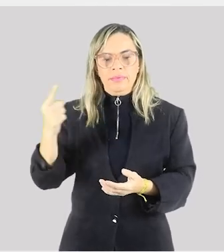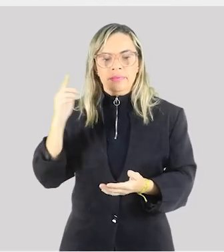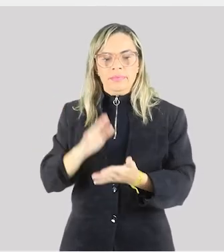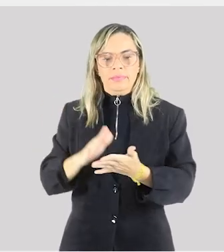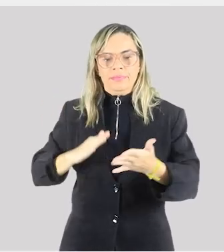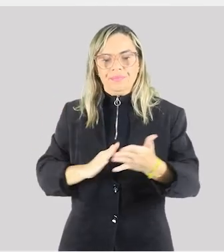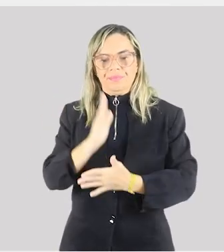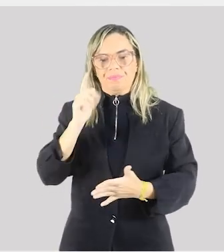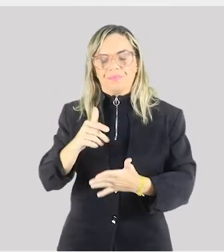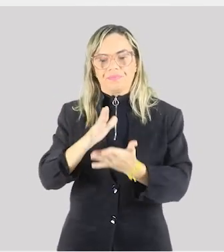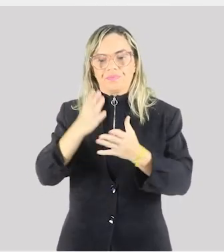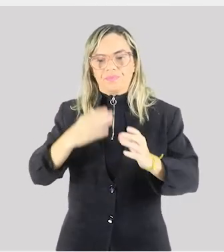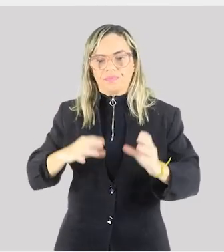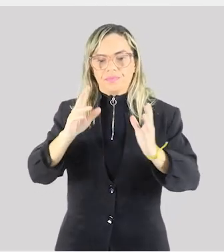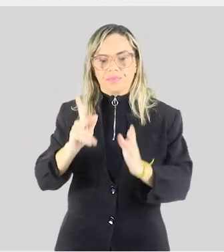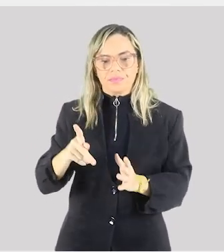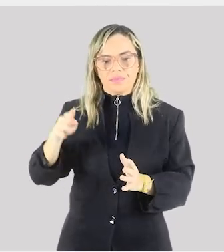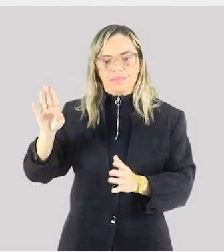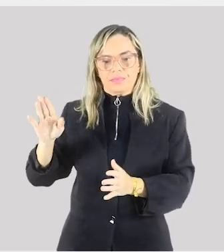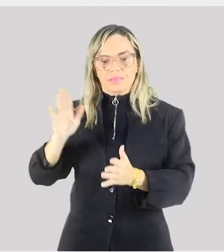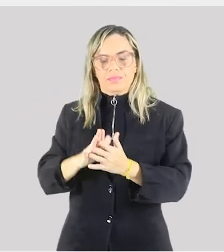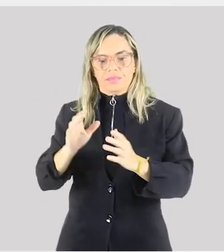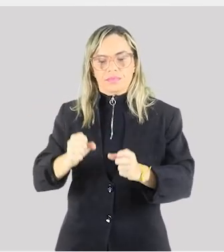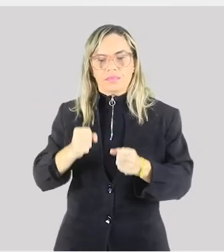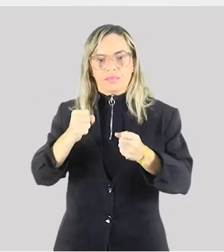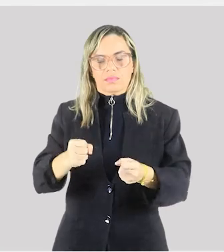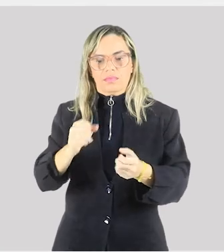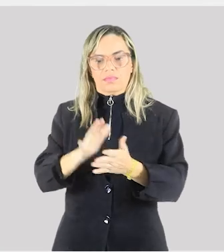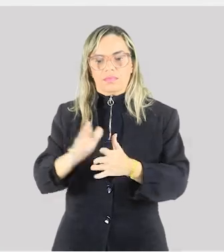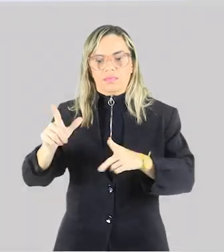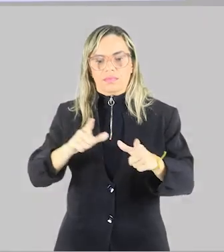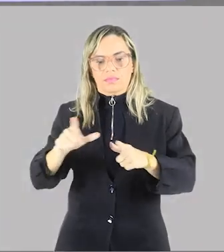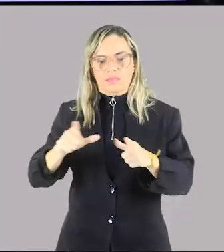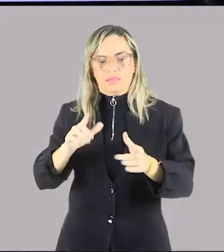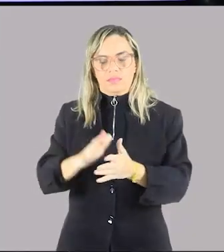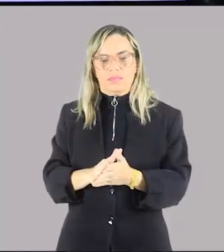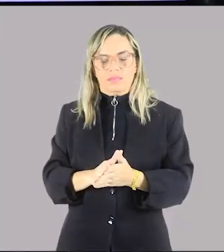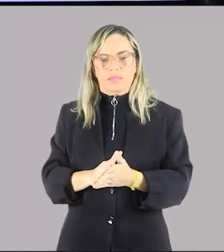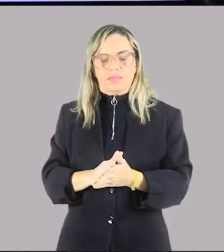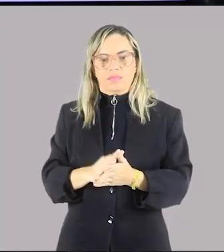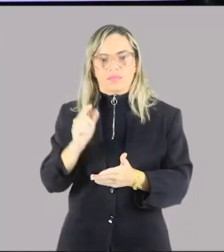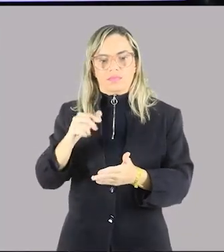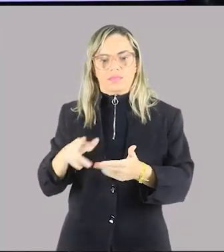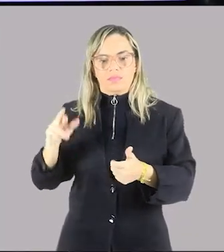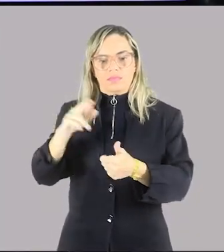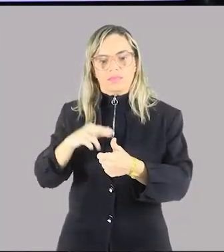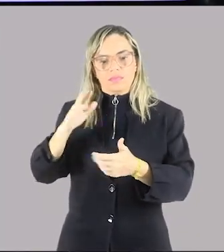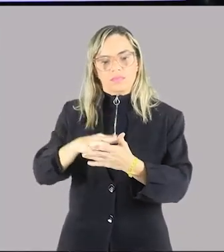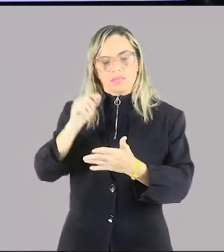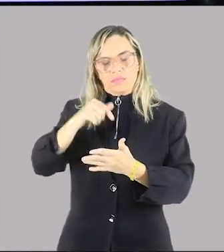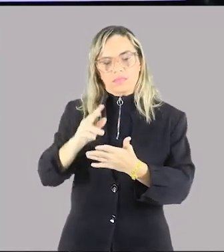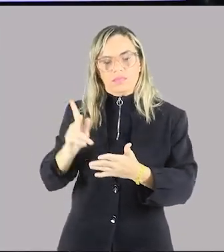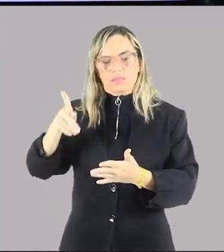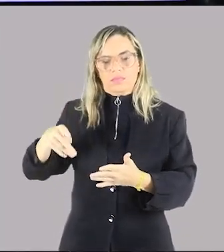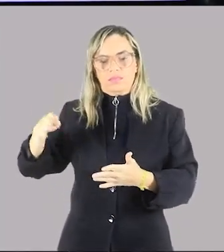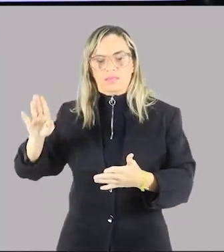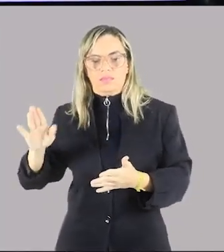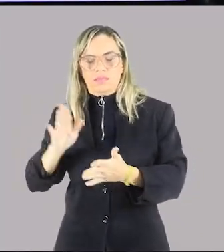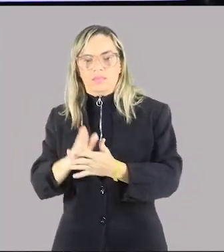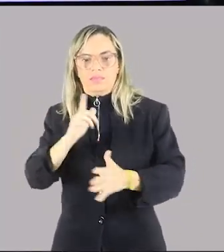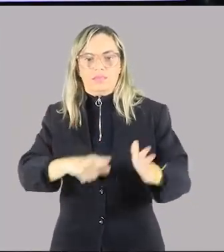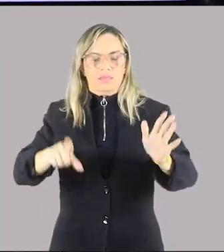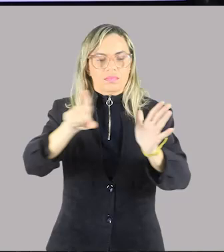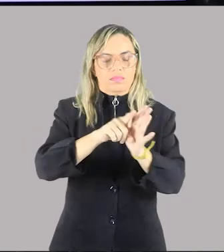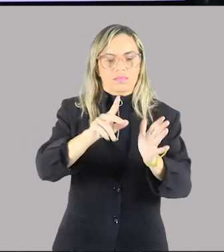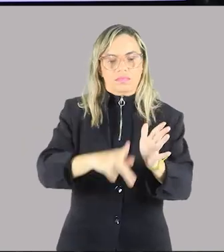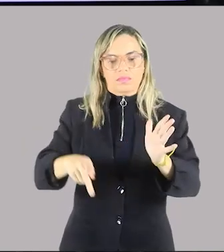mas a partir desse termo de posse, eles podem exercer um cargo público e esse cargo público vai estar regido por lei própria.